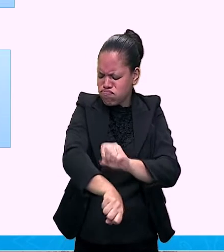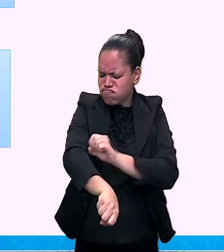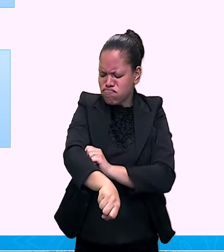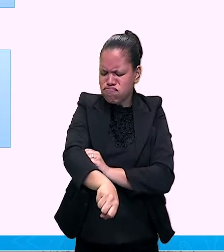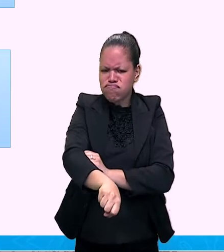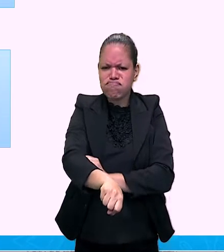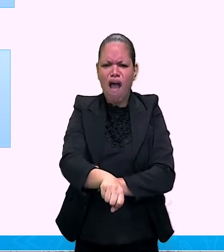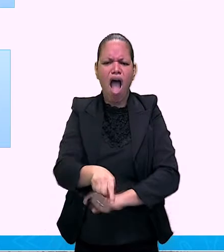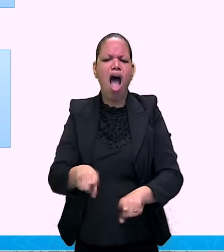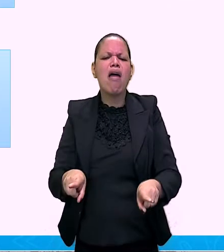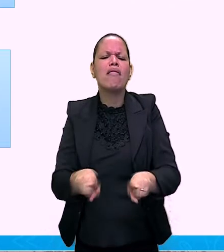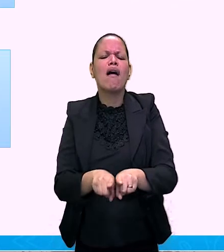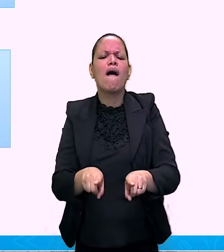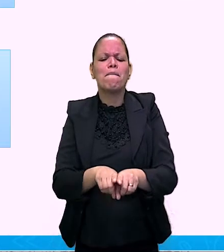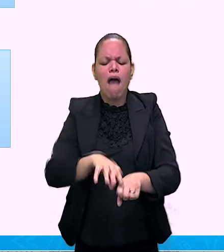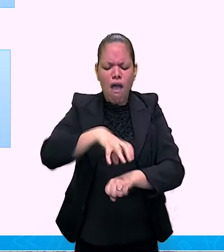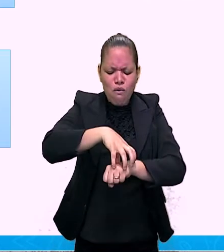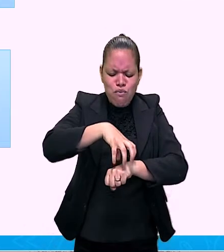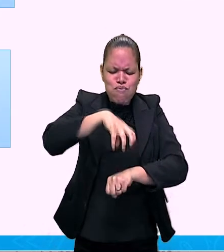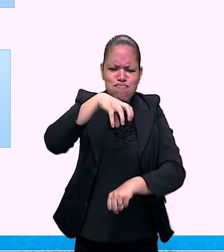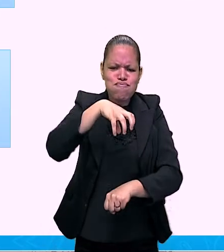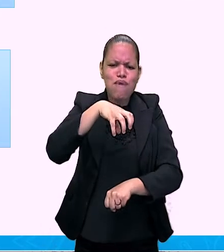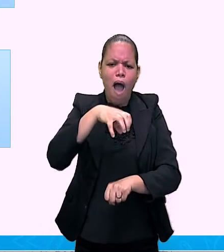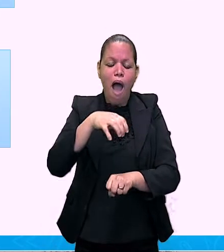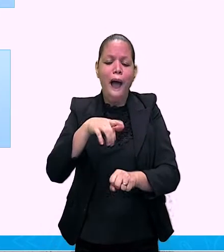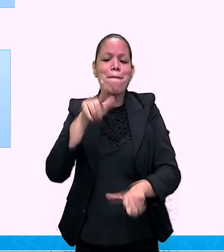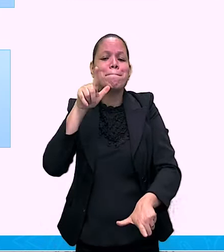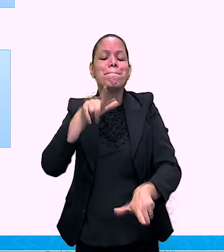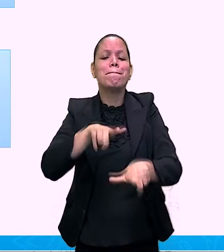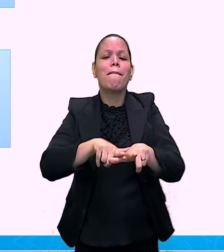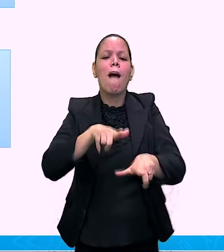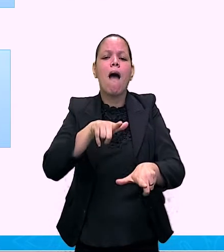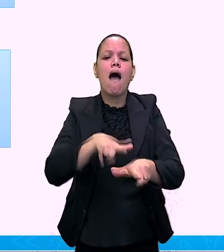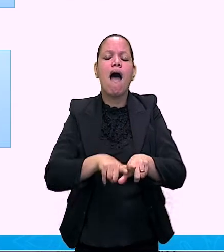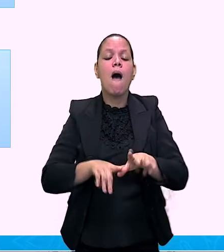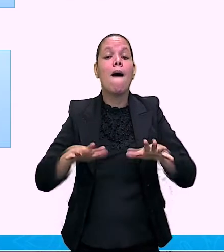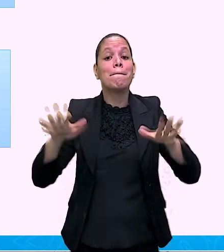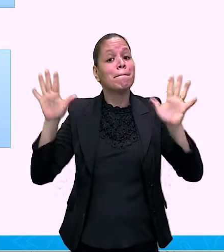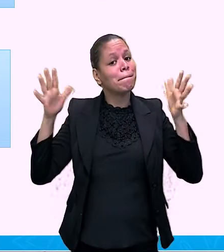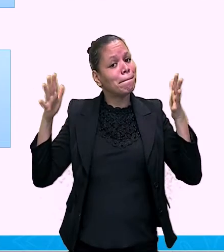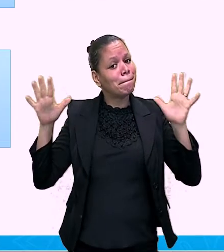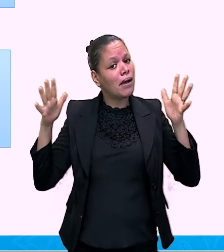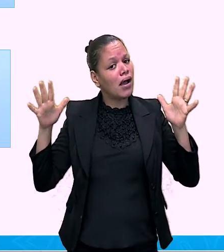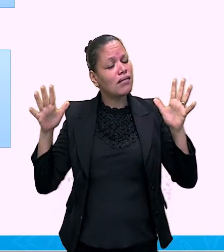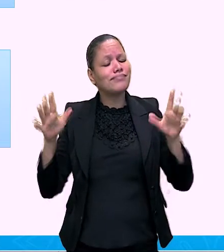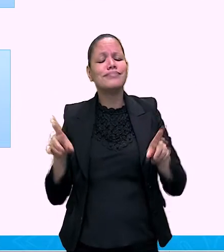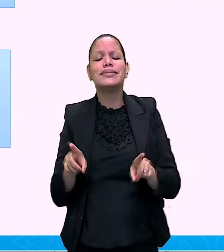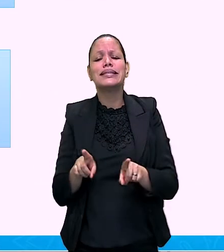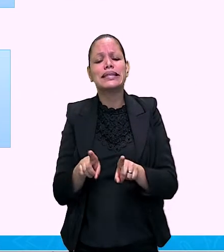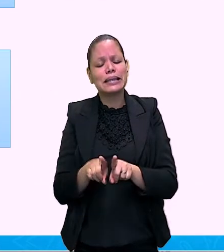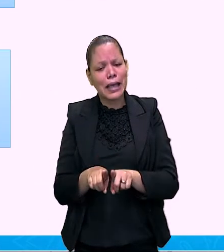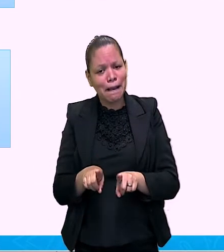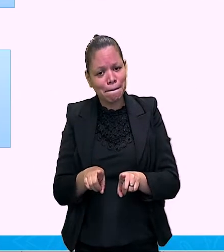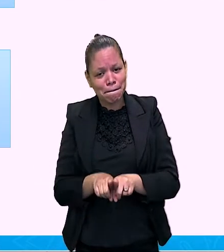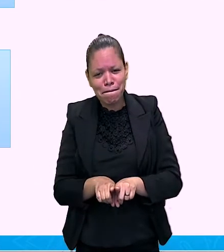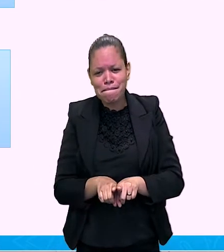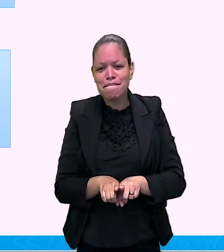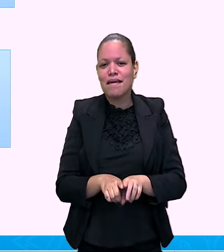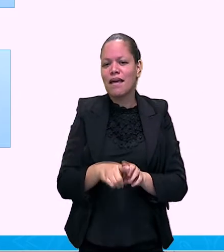e mãos. E associada ao teste positivo do Covid também tem as